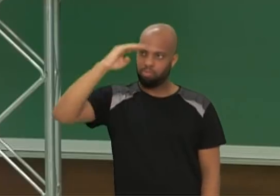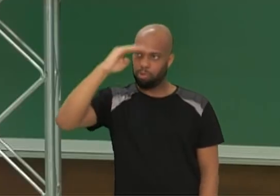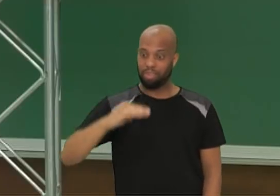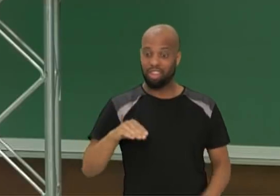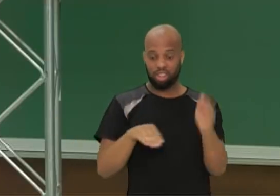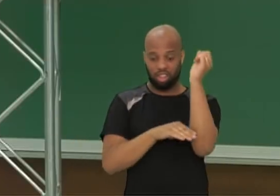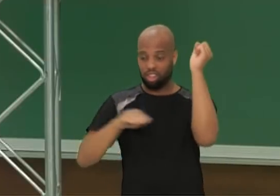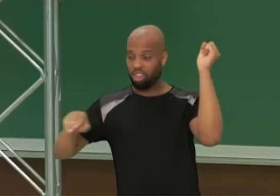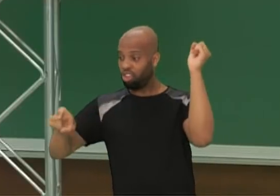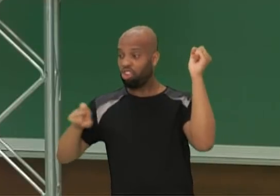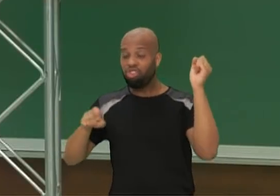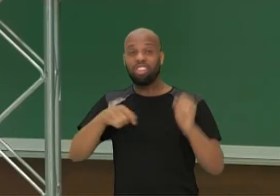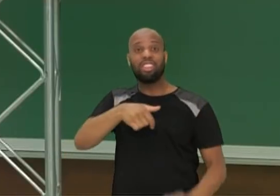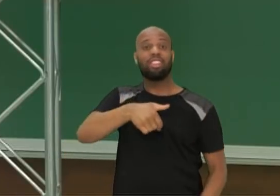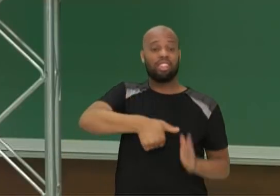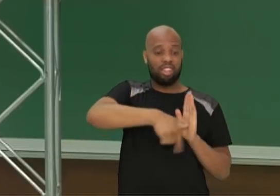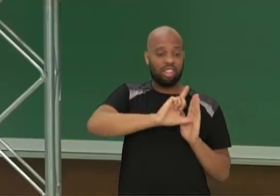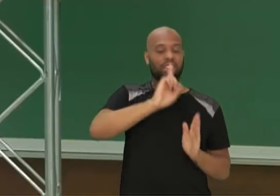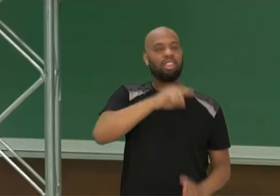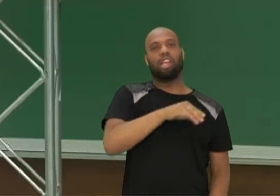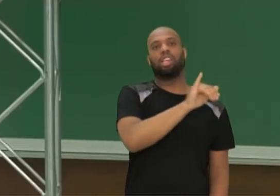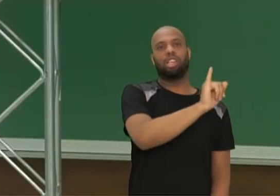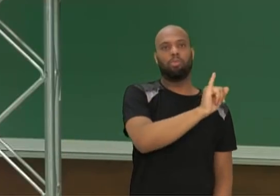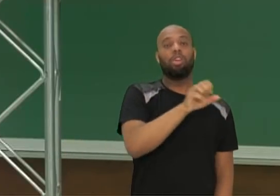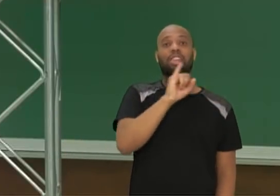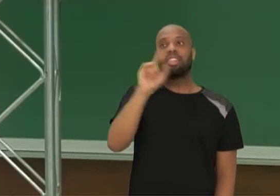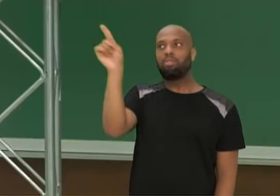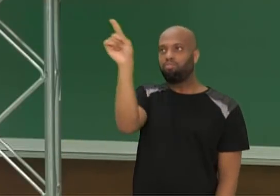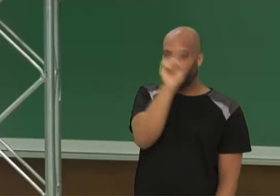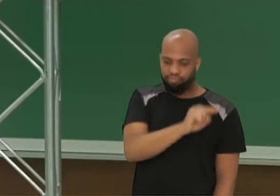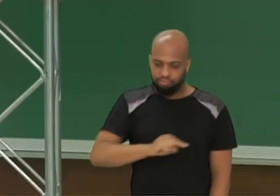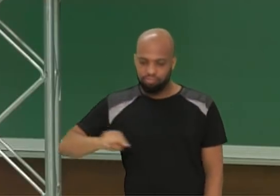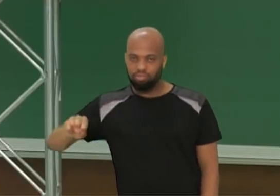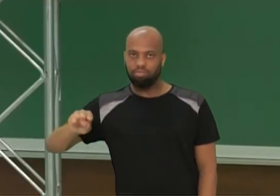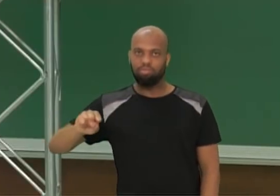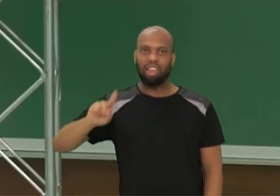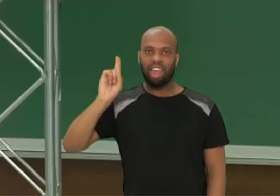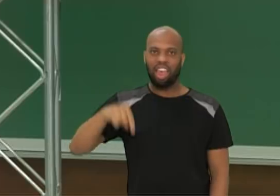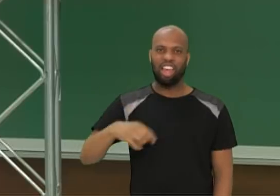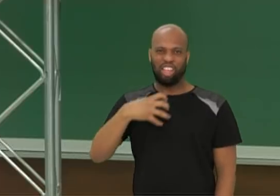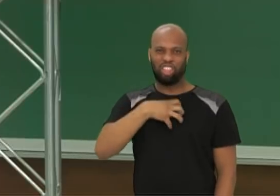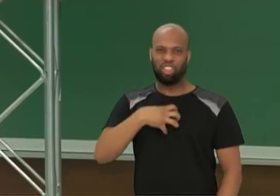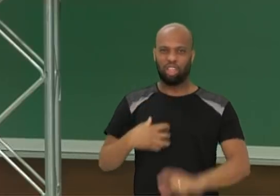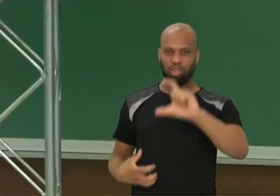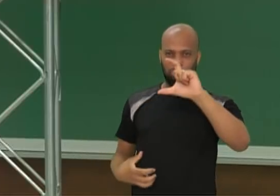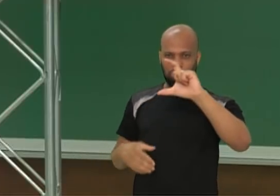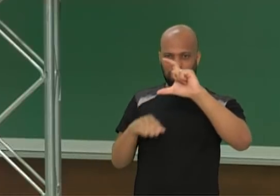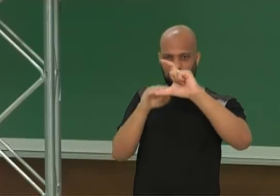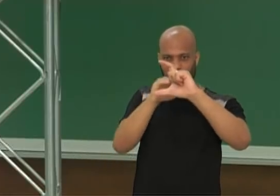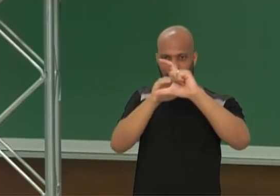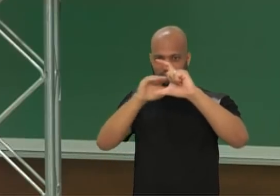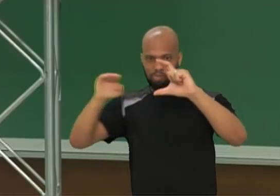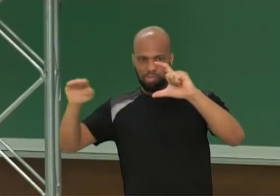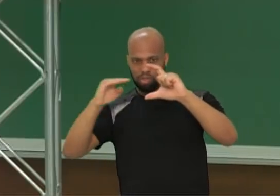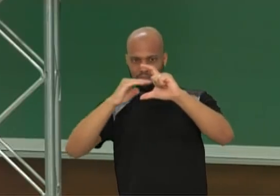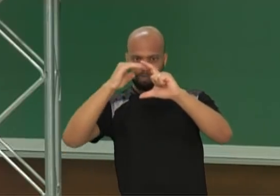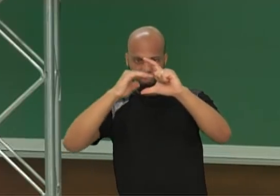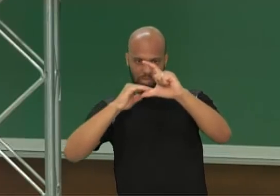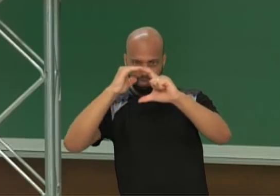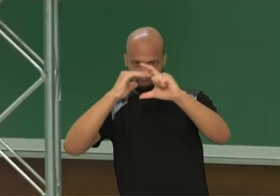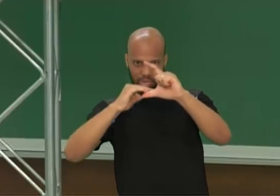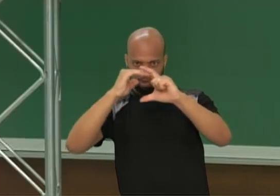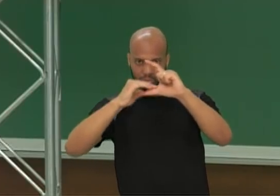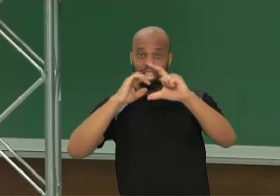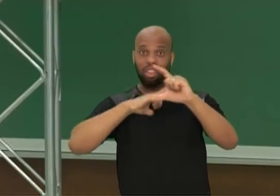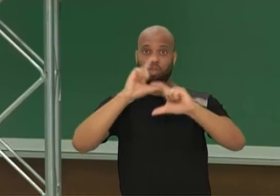aparecer na frente é o y. Lembra? Nós trouxemos isso da última aula e volto a repetir. Então, está paralelo ao eixo x,